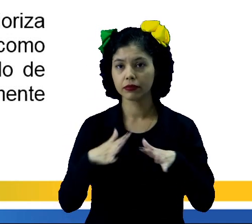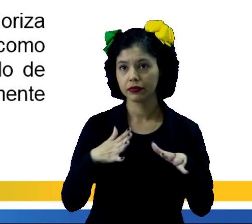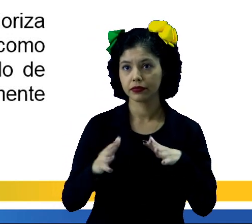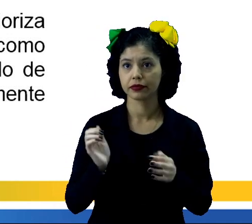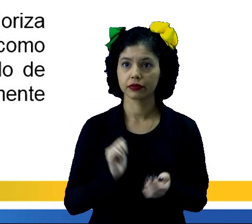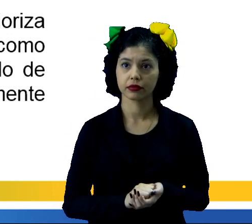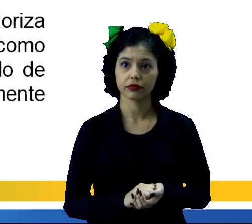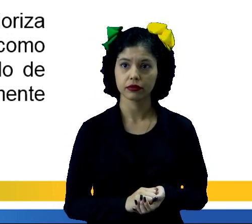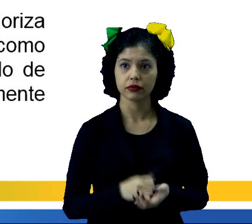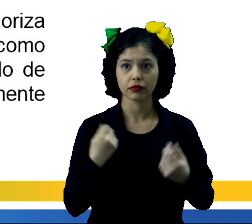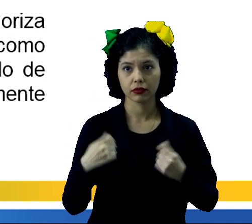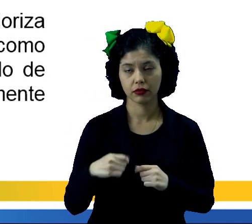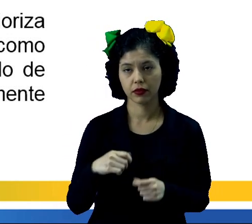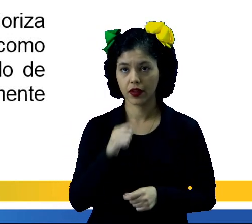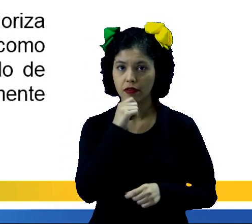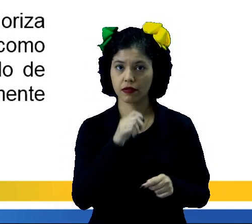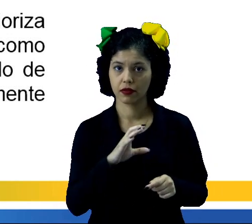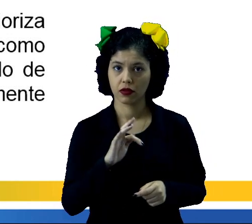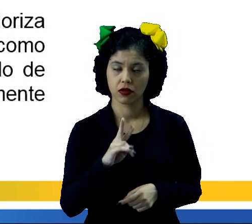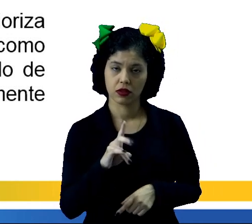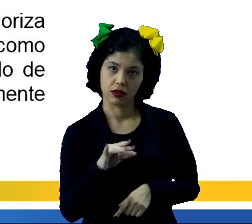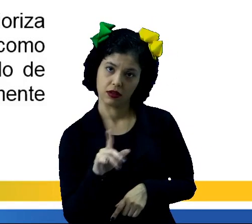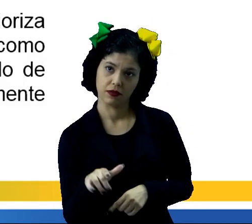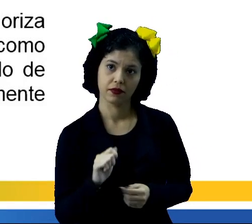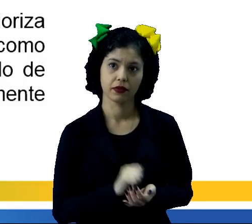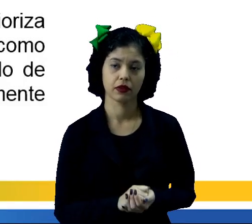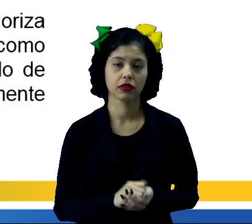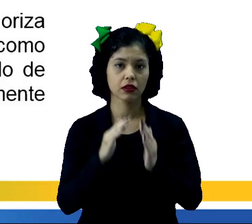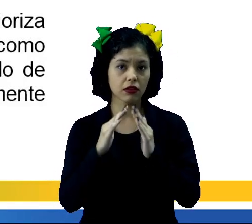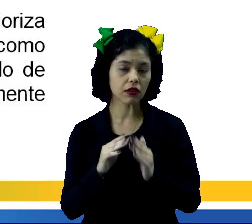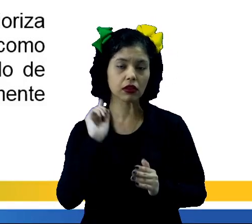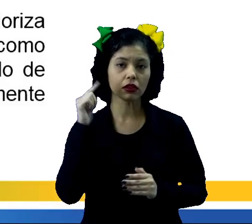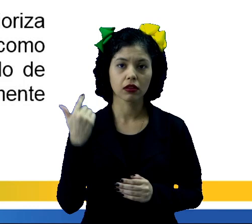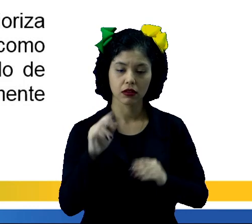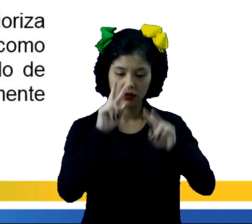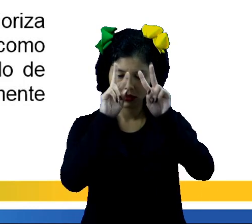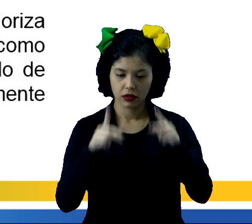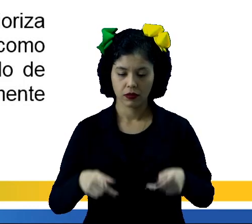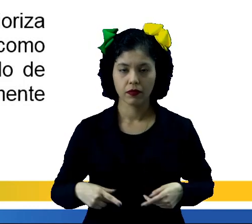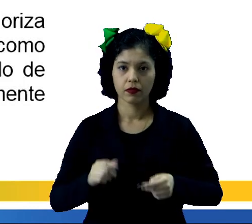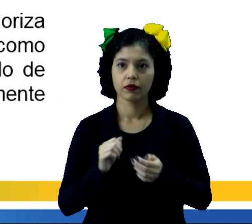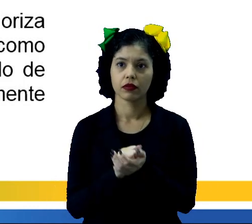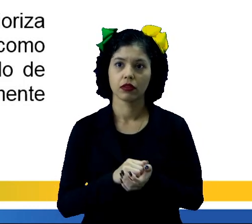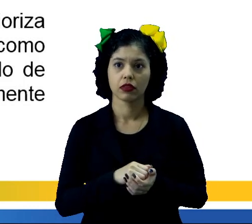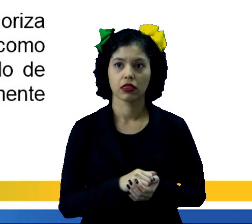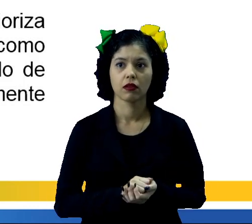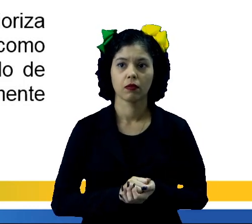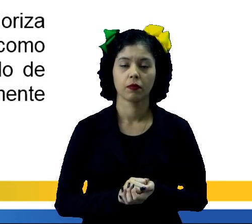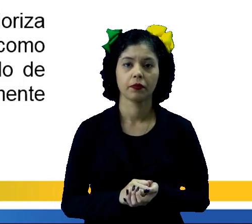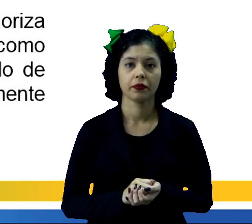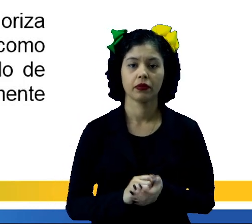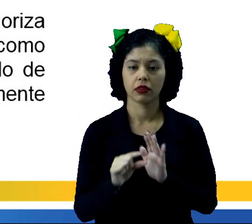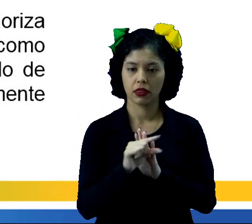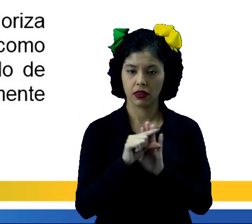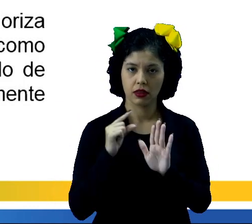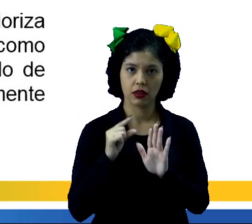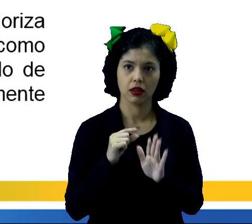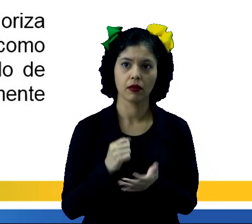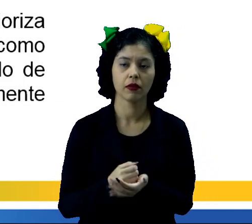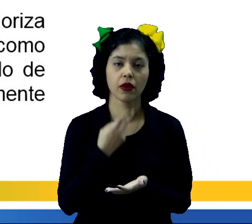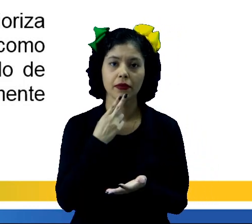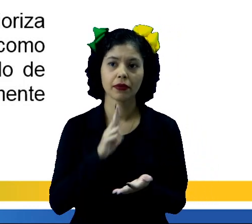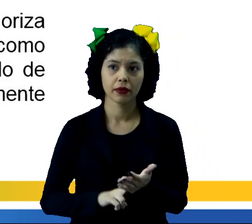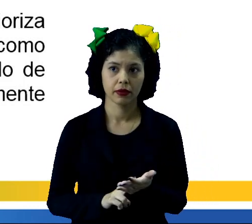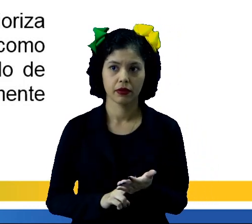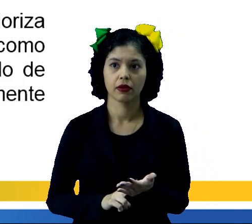se pretenda colonizador em um local habitado por outros seres humanos é etnocêntrico. Um trecho, da carta